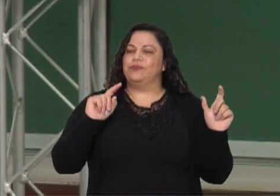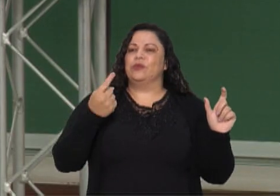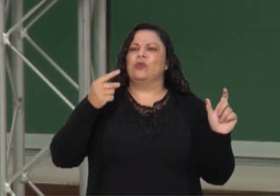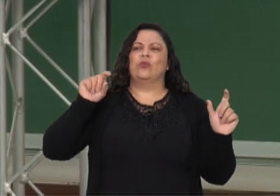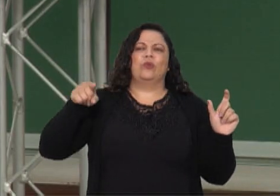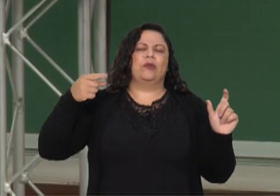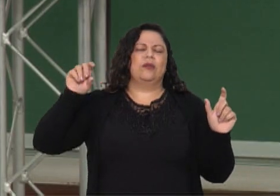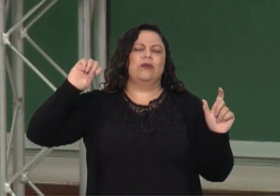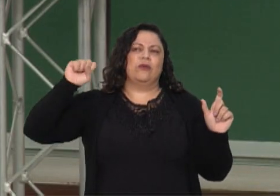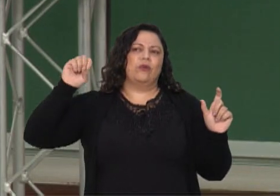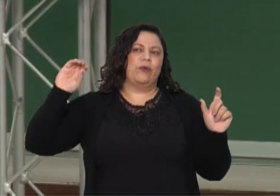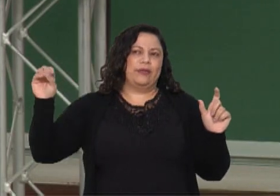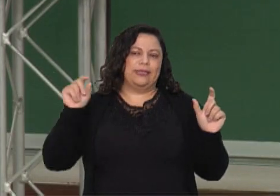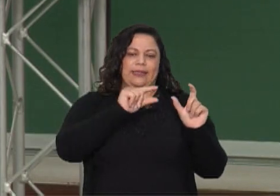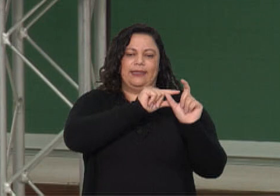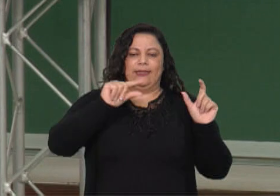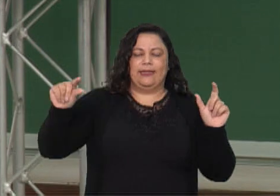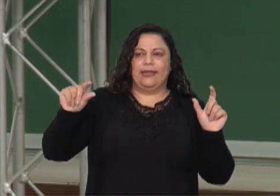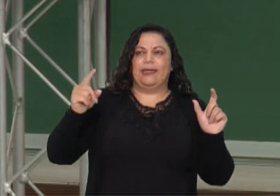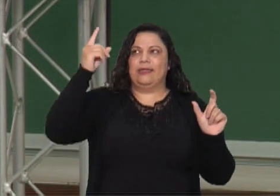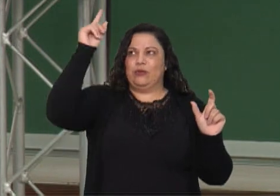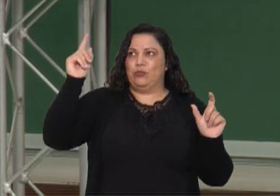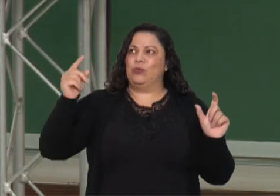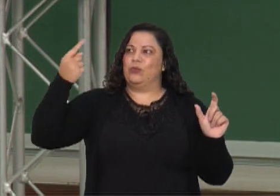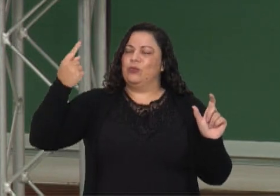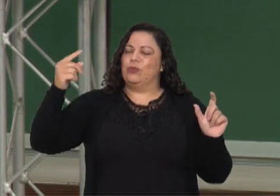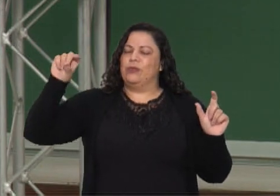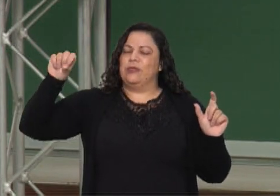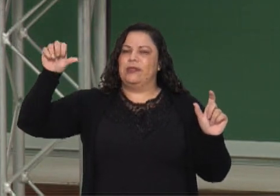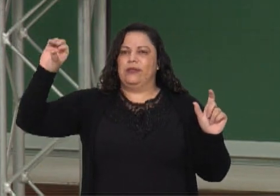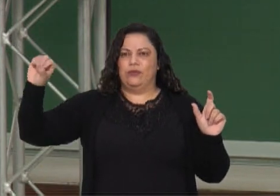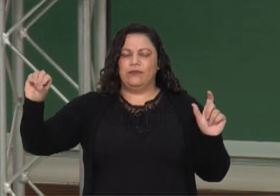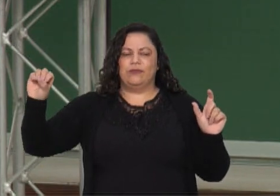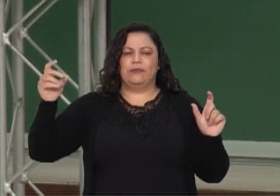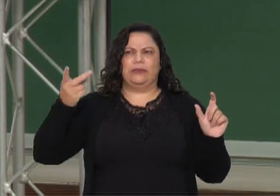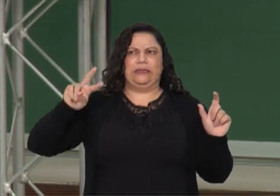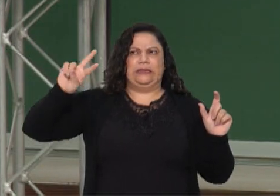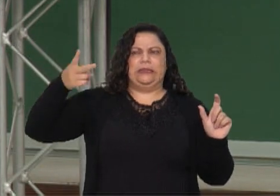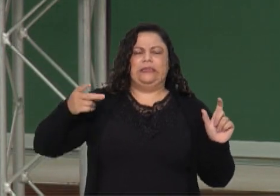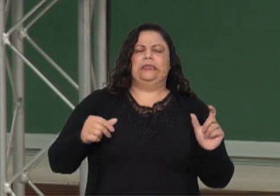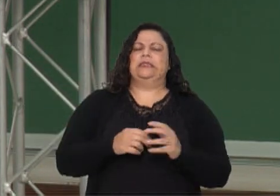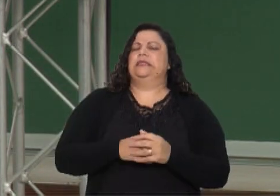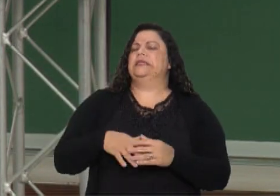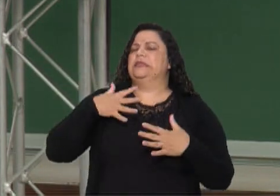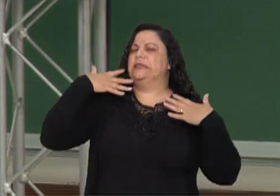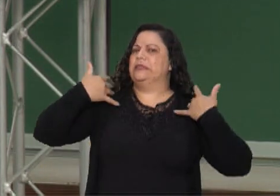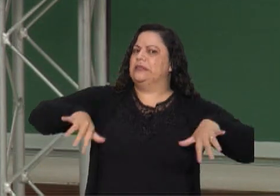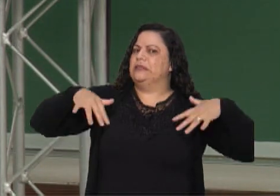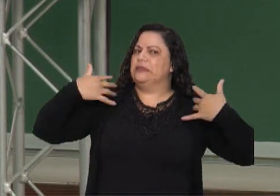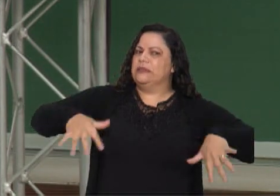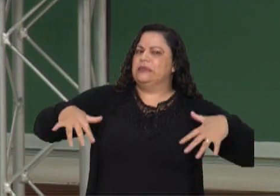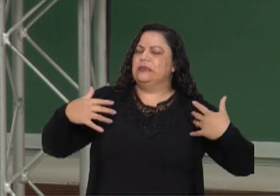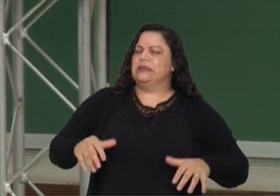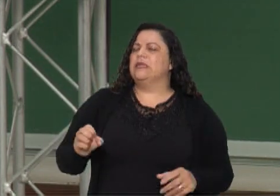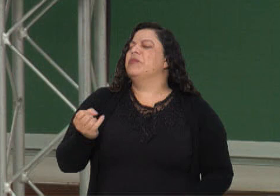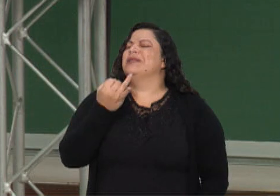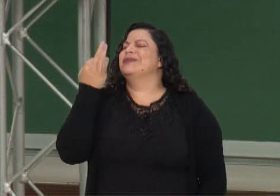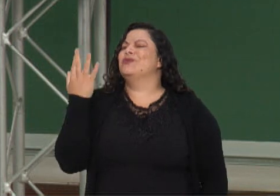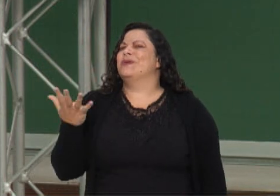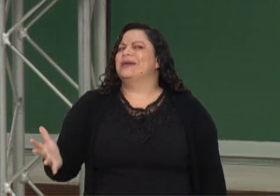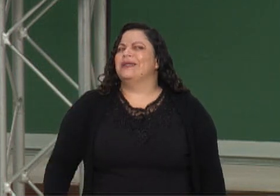do povo, não traz? Traz, né? E se a gente for pensar, quando ele fez isso? Lá em 44, a gente está